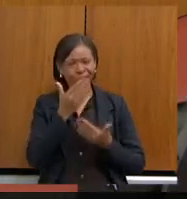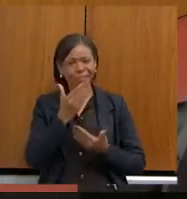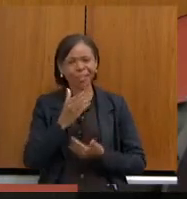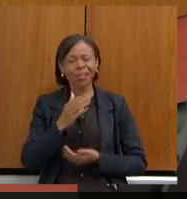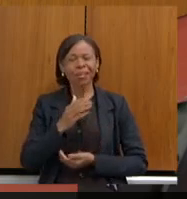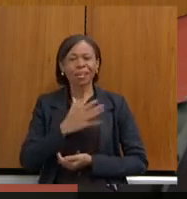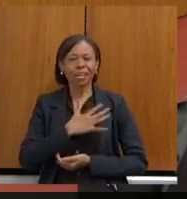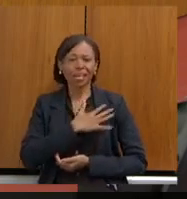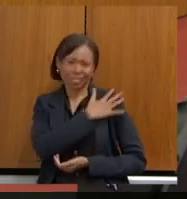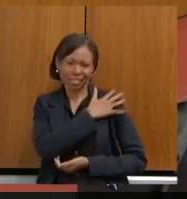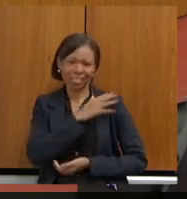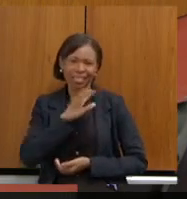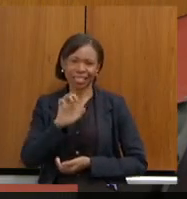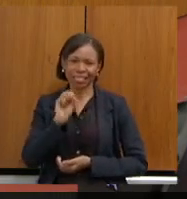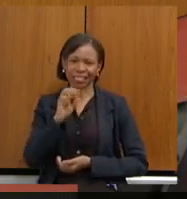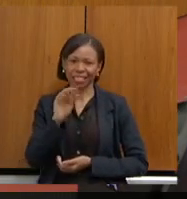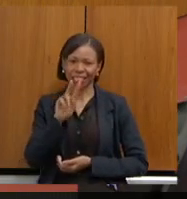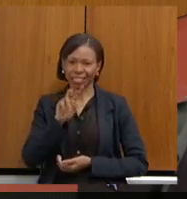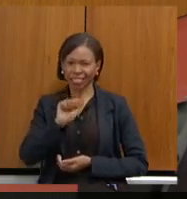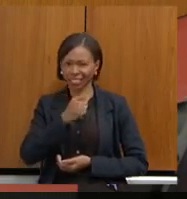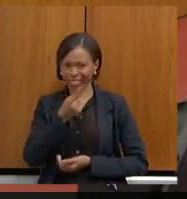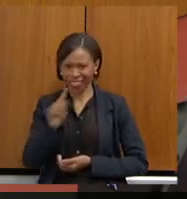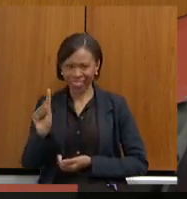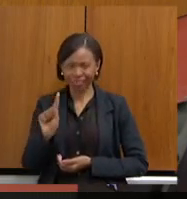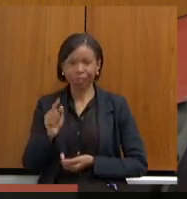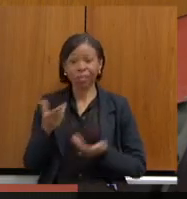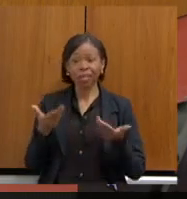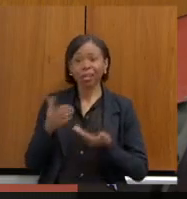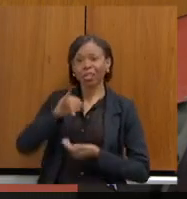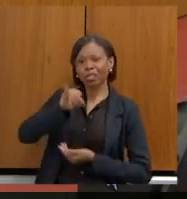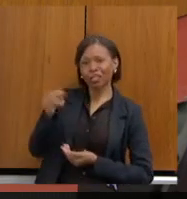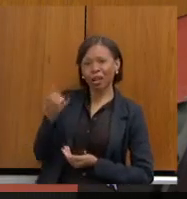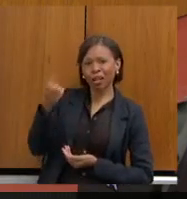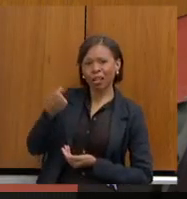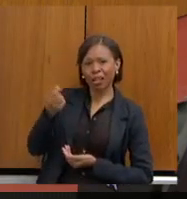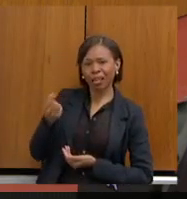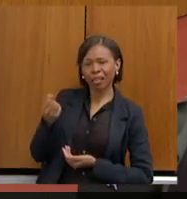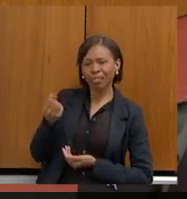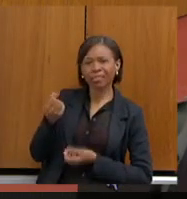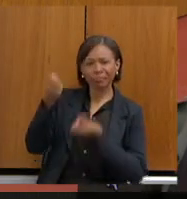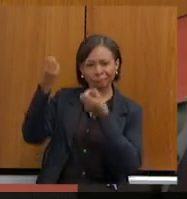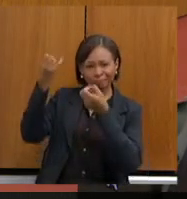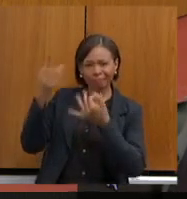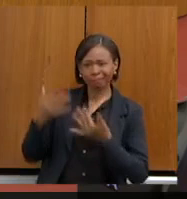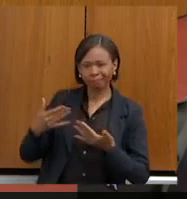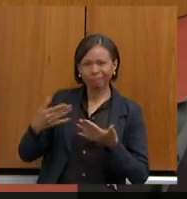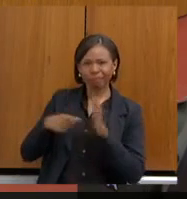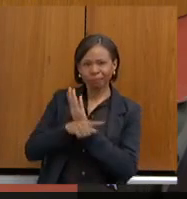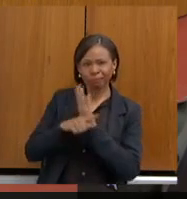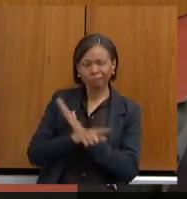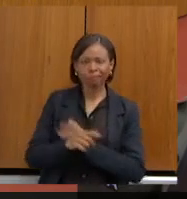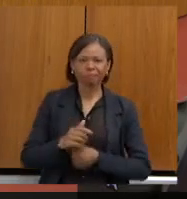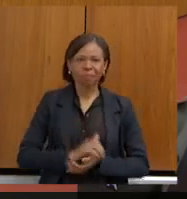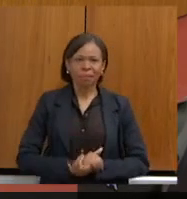Estevam imediatamente passamos a palavra luz Deputado João Leite para as suas considerações iniciais